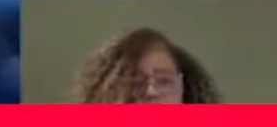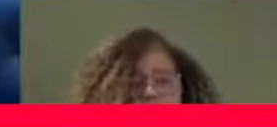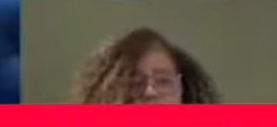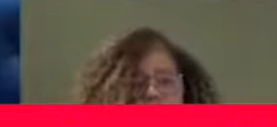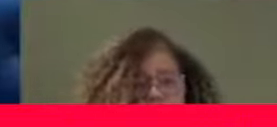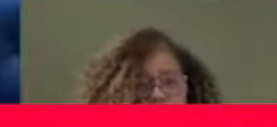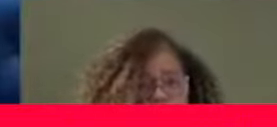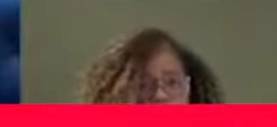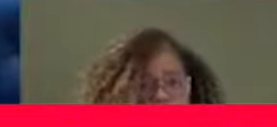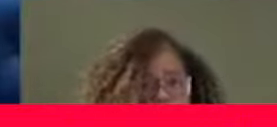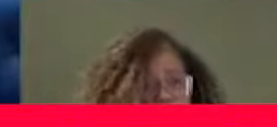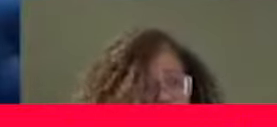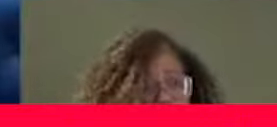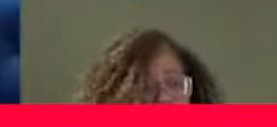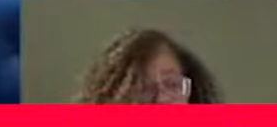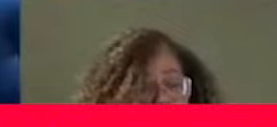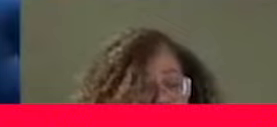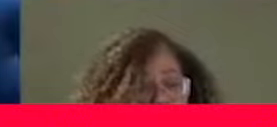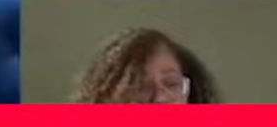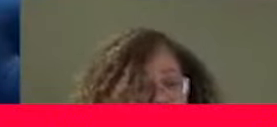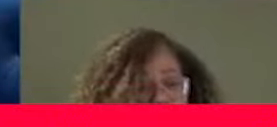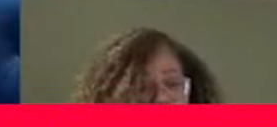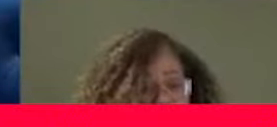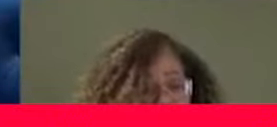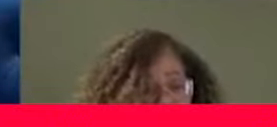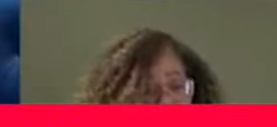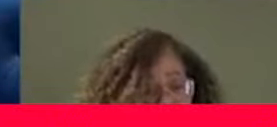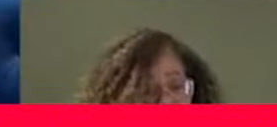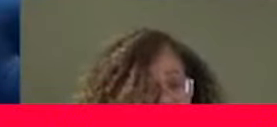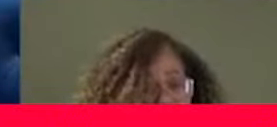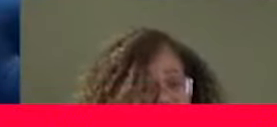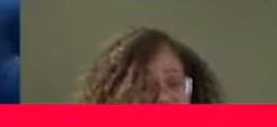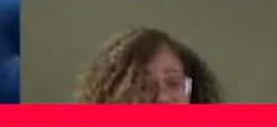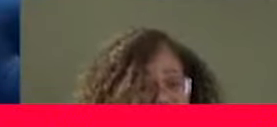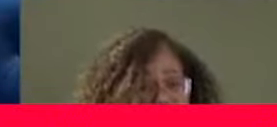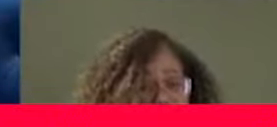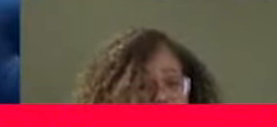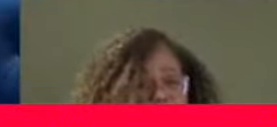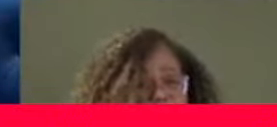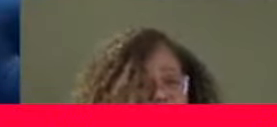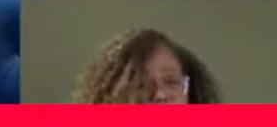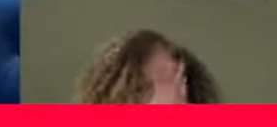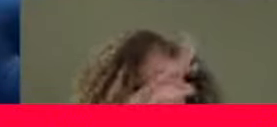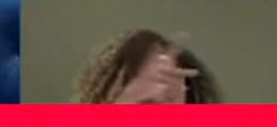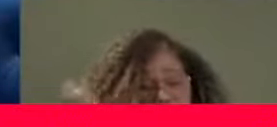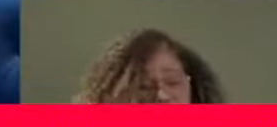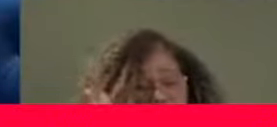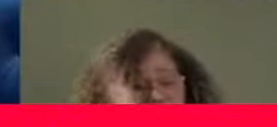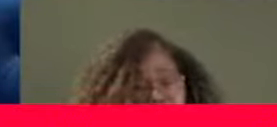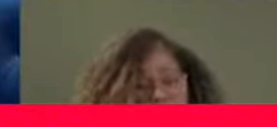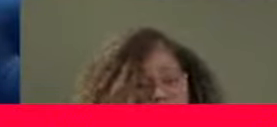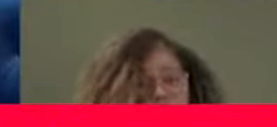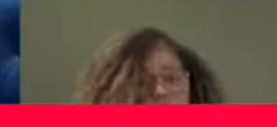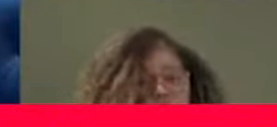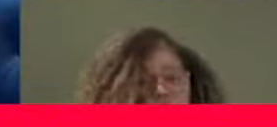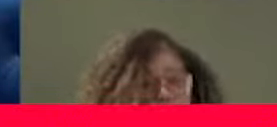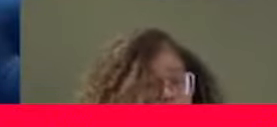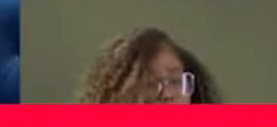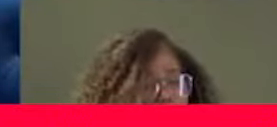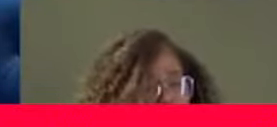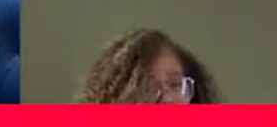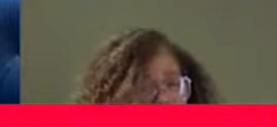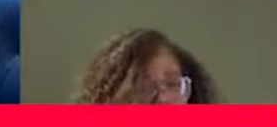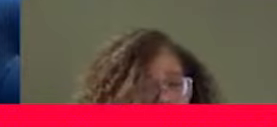mulheres comoveu o estado do Mato Grosso comoveu o Brasil Ele é caminhoneiro os caminhoneiros Fizeram uma